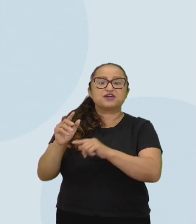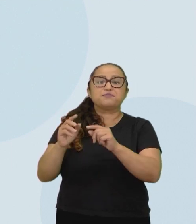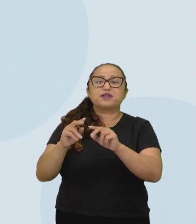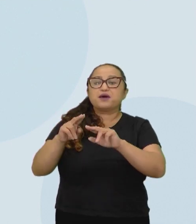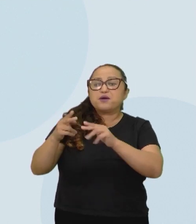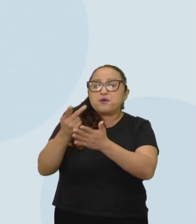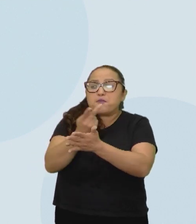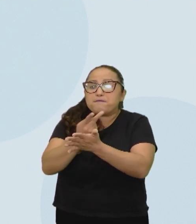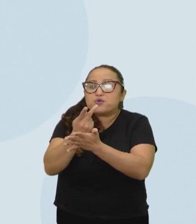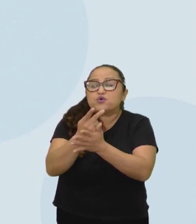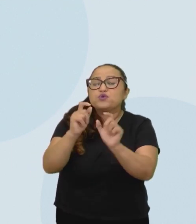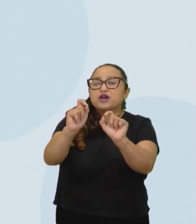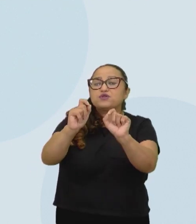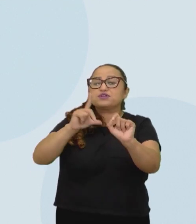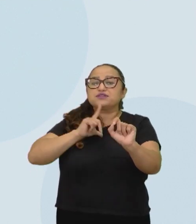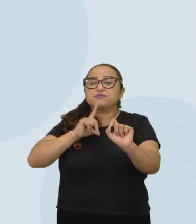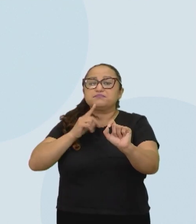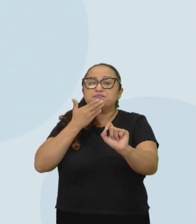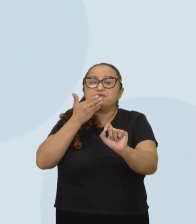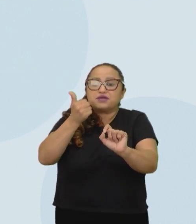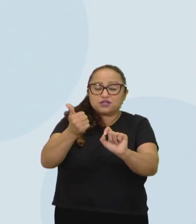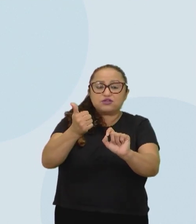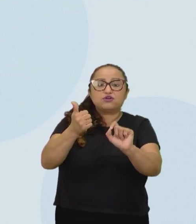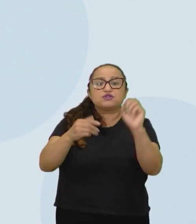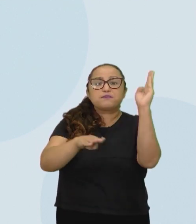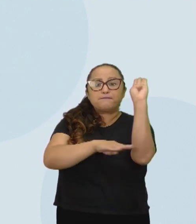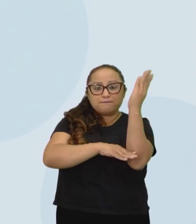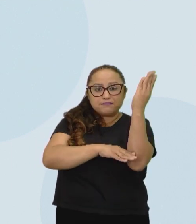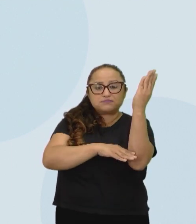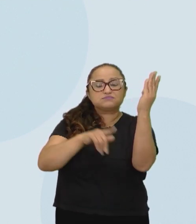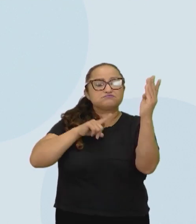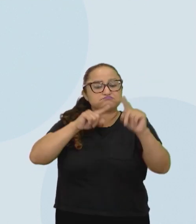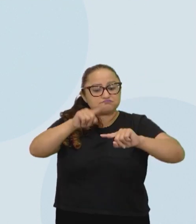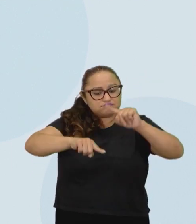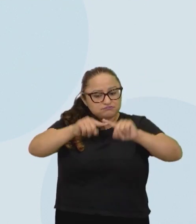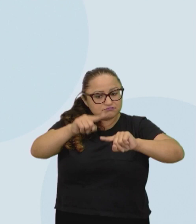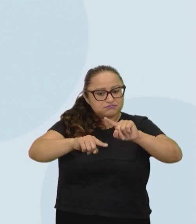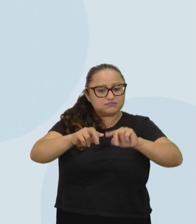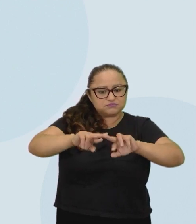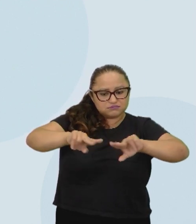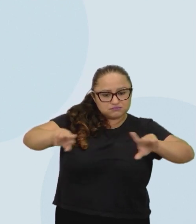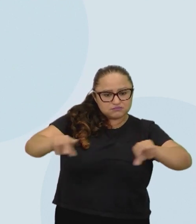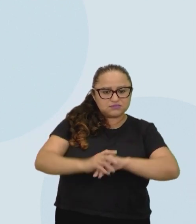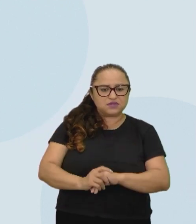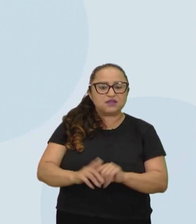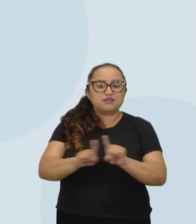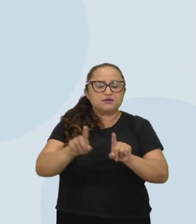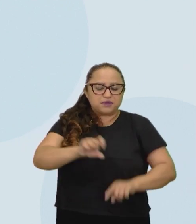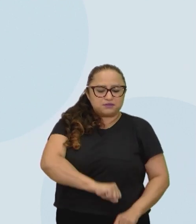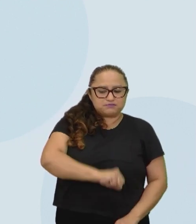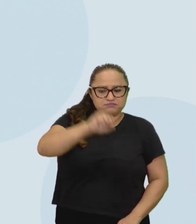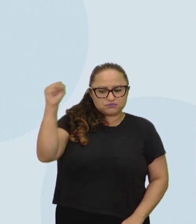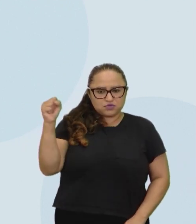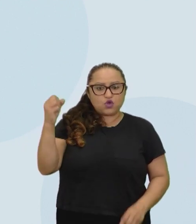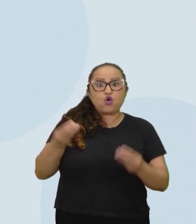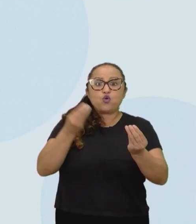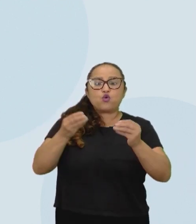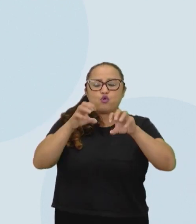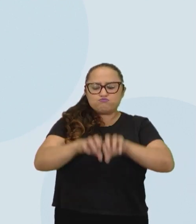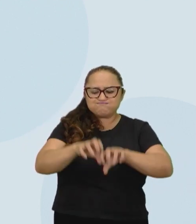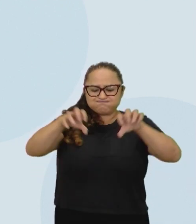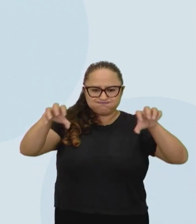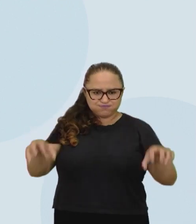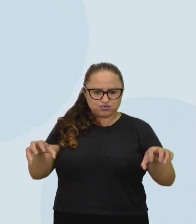obra e mercado consumidor. Identificando o papel dos principais movimentos de luta pela independência, discutiremos o apartheid na África do